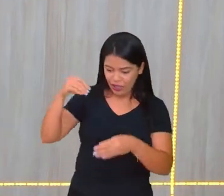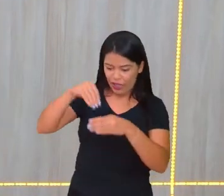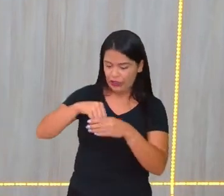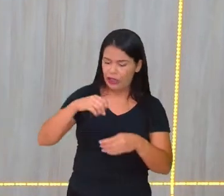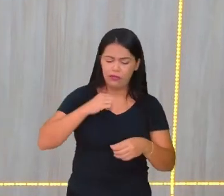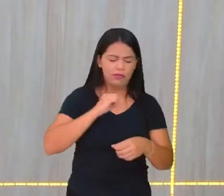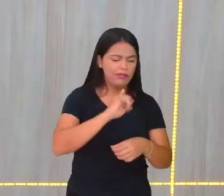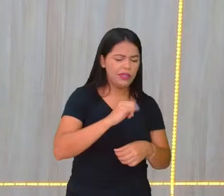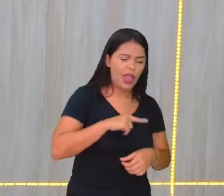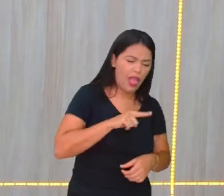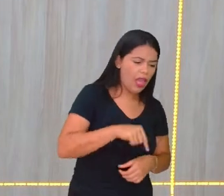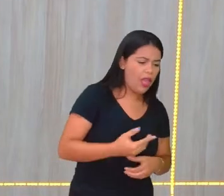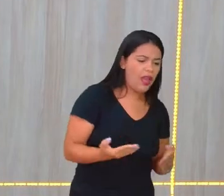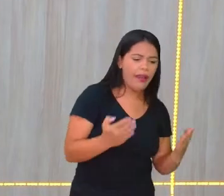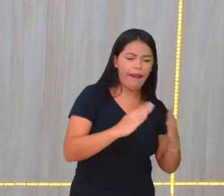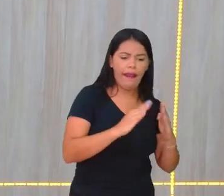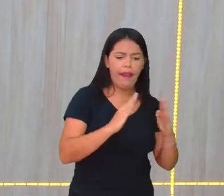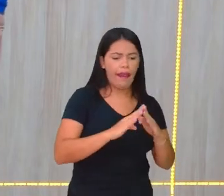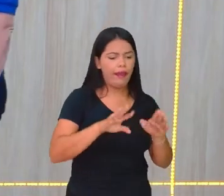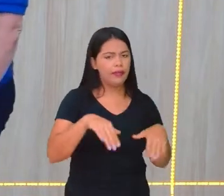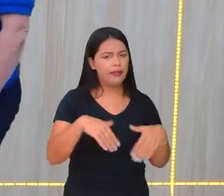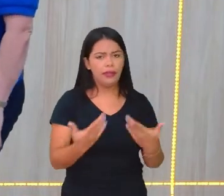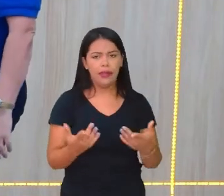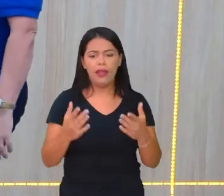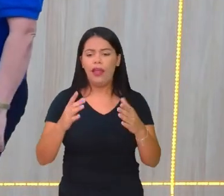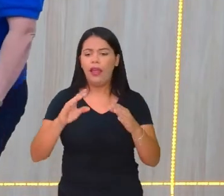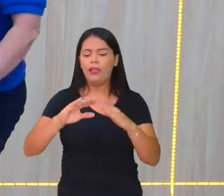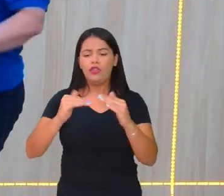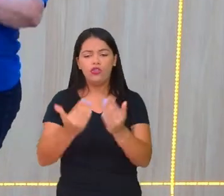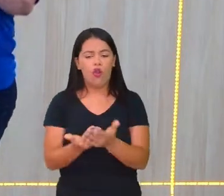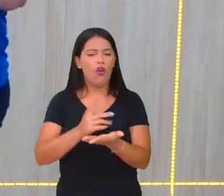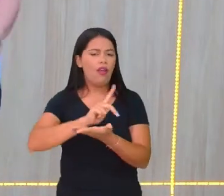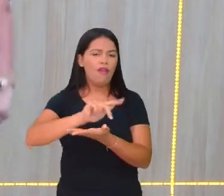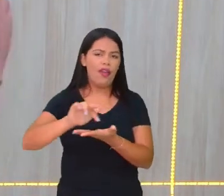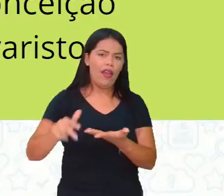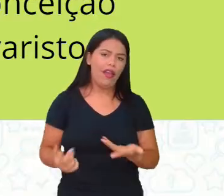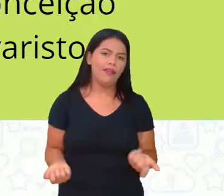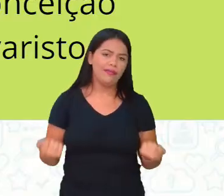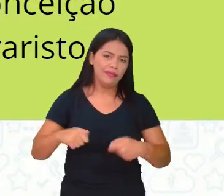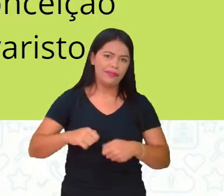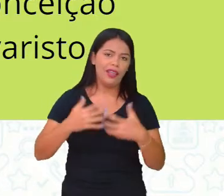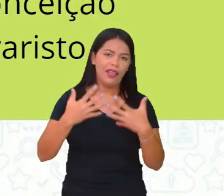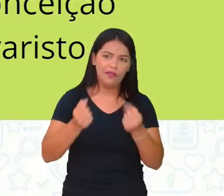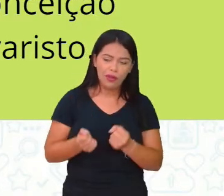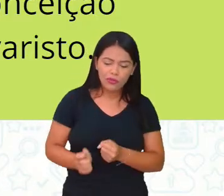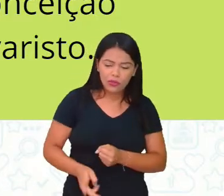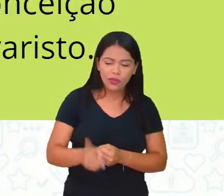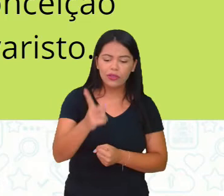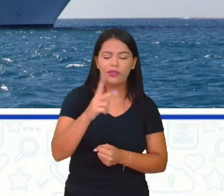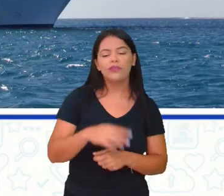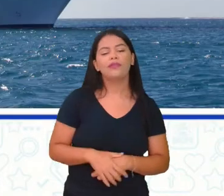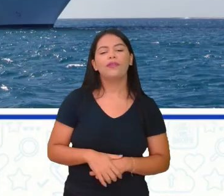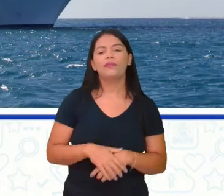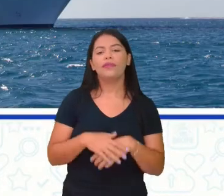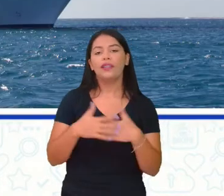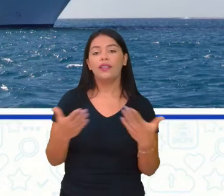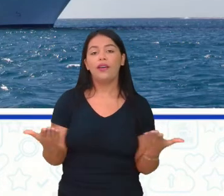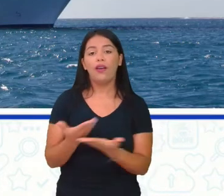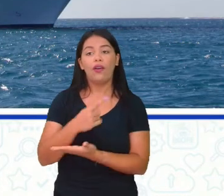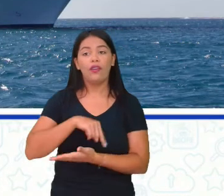casa, seja escola. Vamos seguindo. Então agora nós vamos analisar novamente